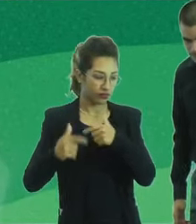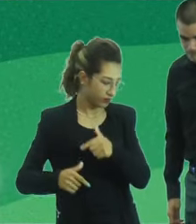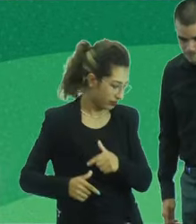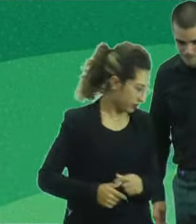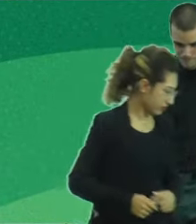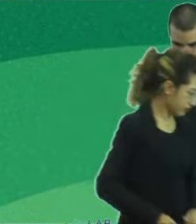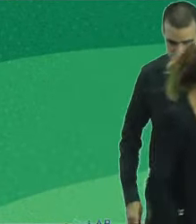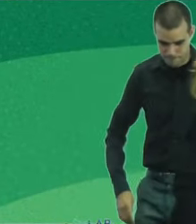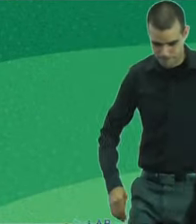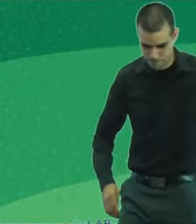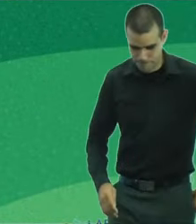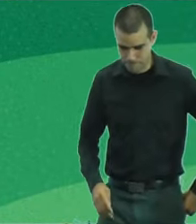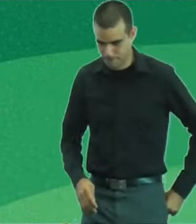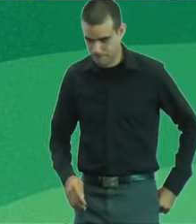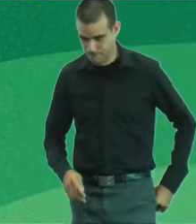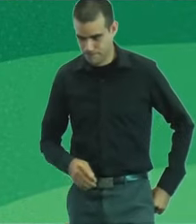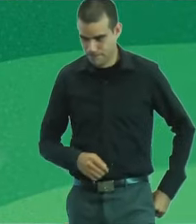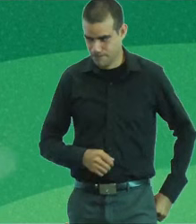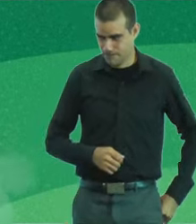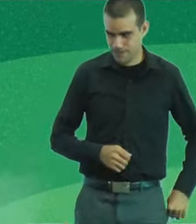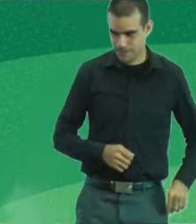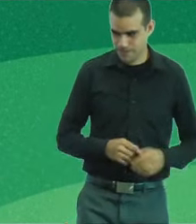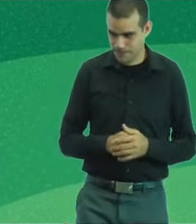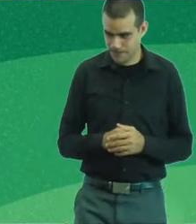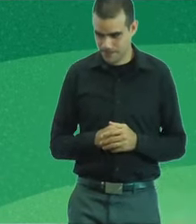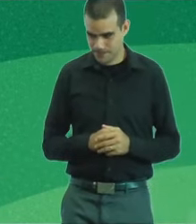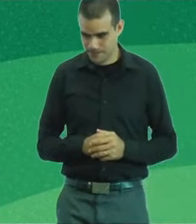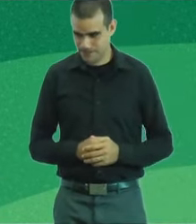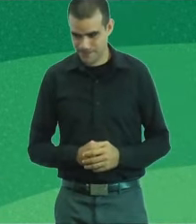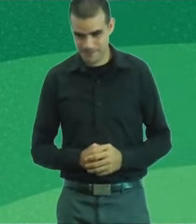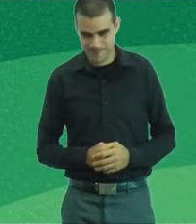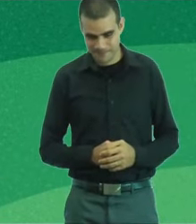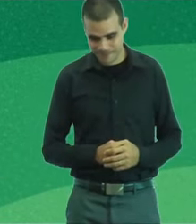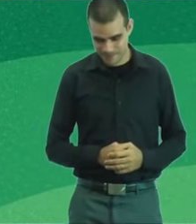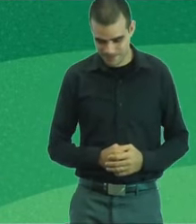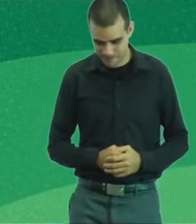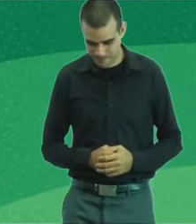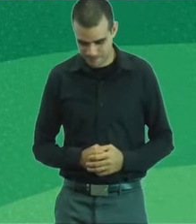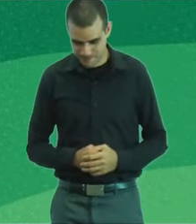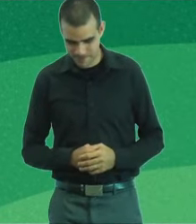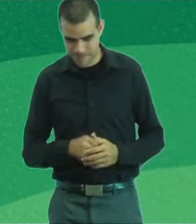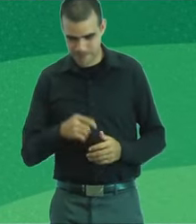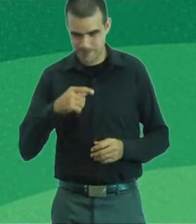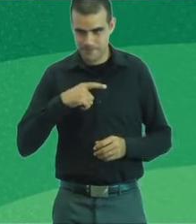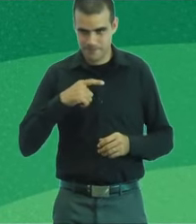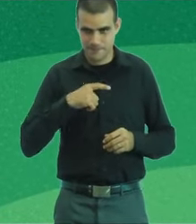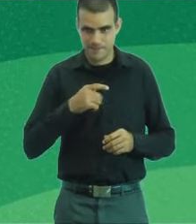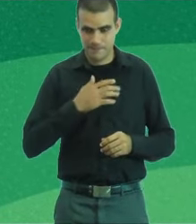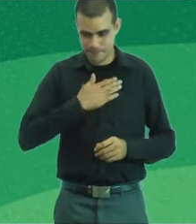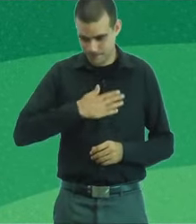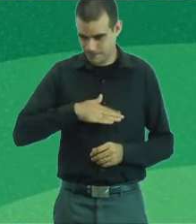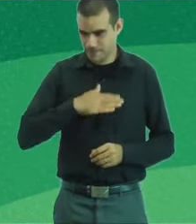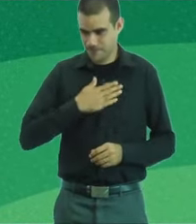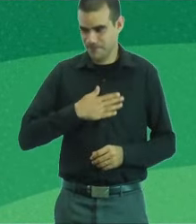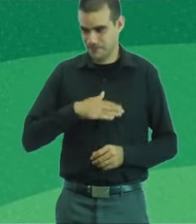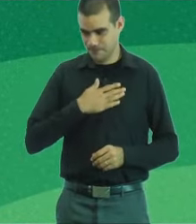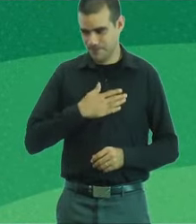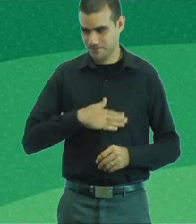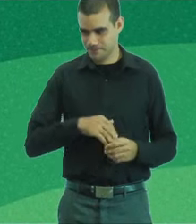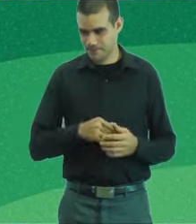24 por 7 para outro lugar porque não era saudável então tive que fazer isso com muita cautela